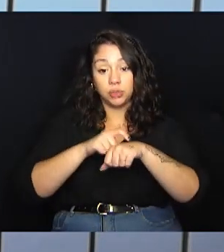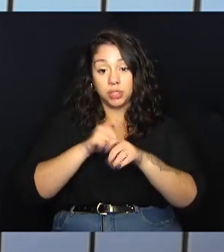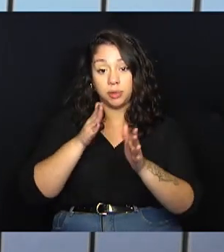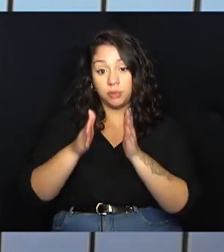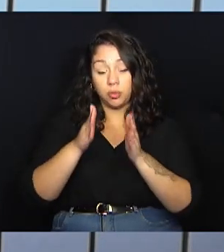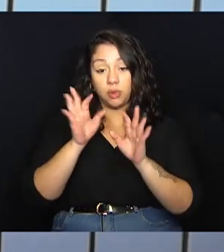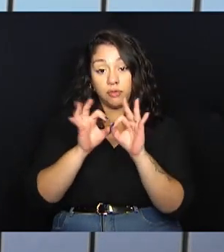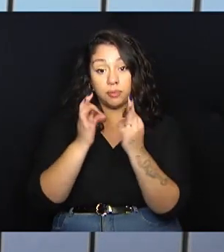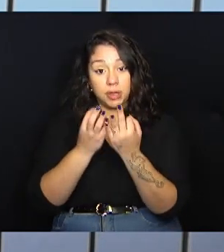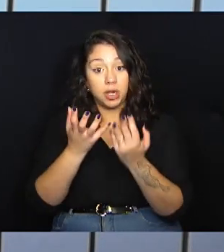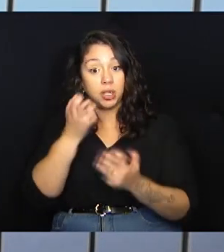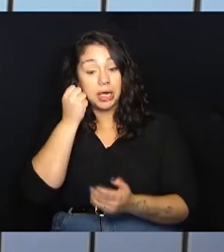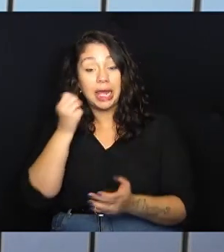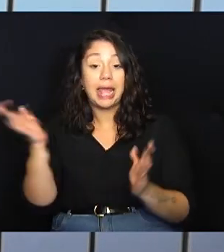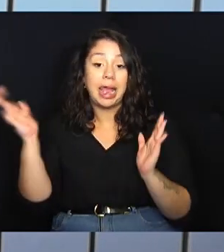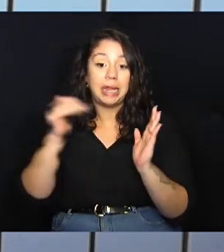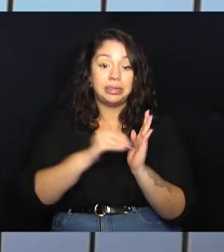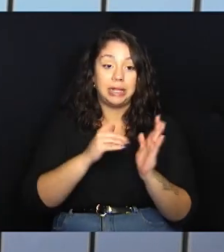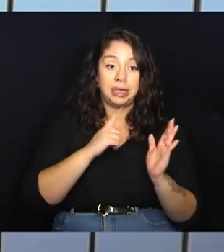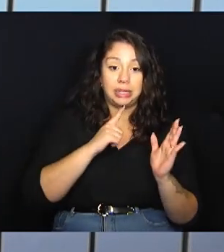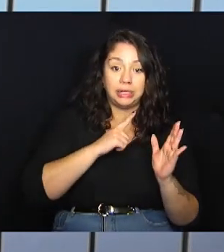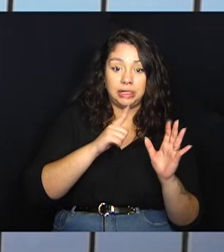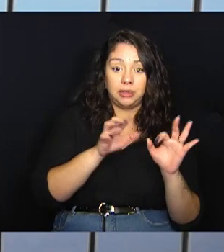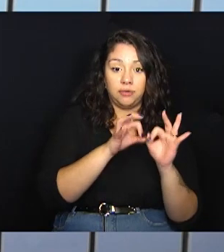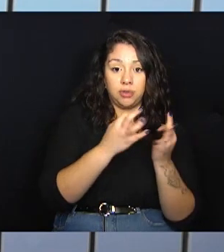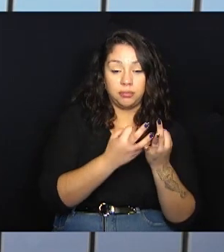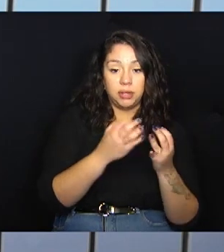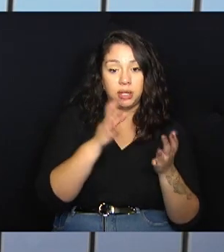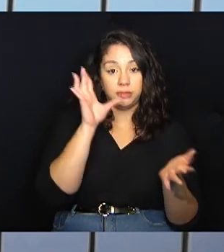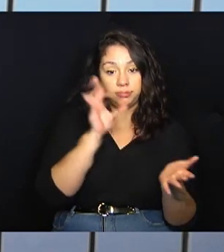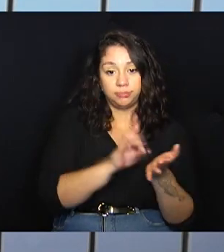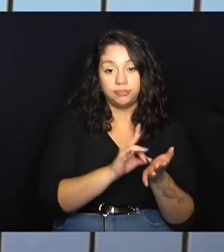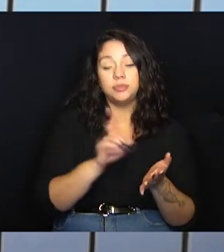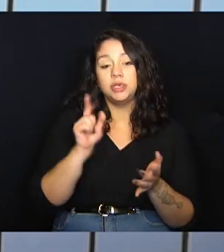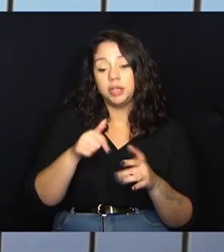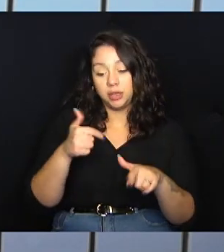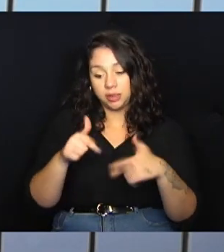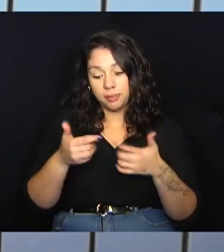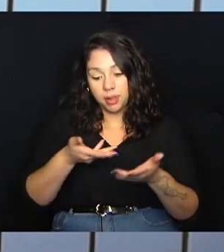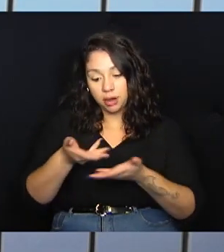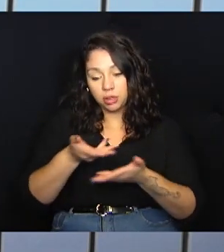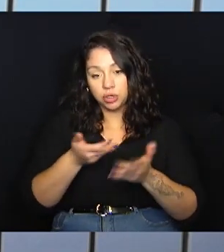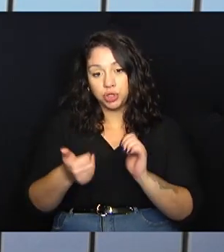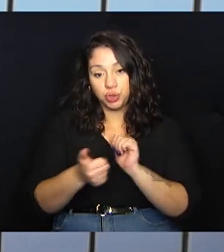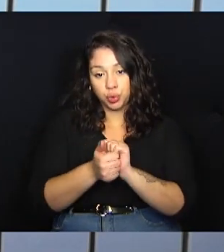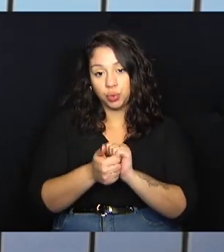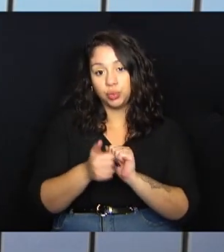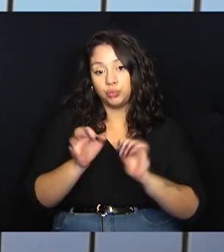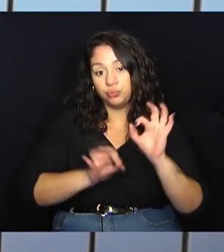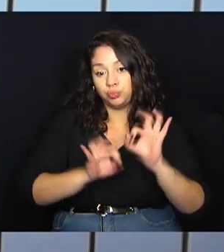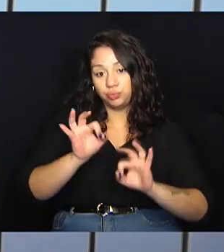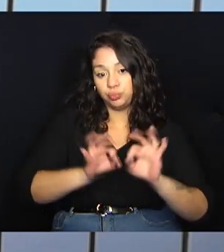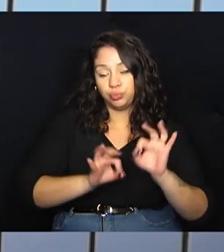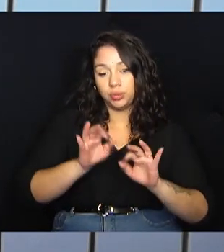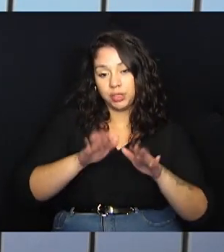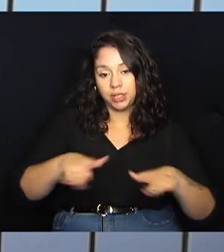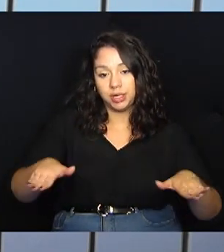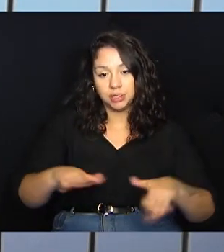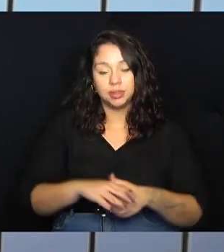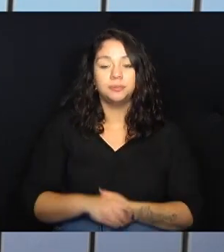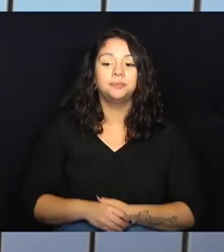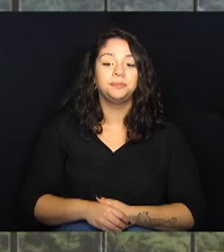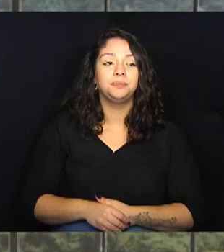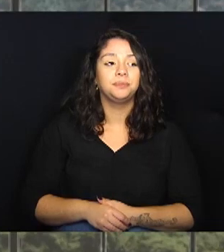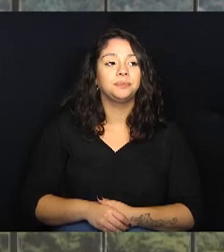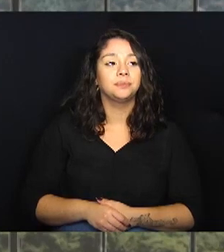ter a família dela definitiva. E a família acolhedora trabalha, é parceira nossa nessa preparação da criança. A gente